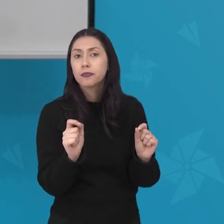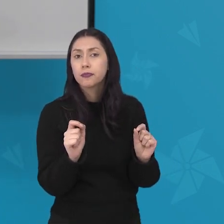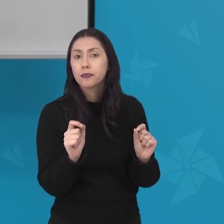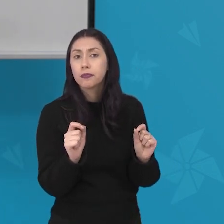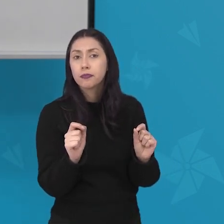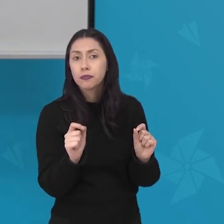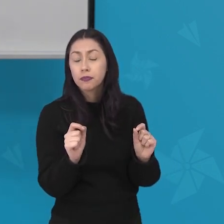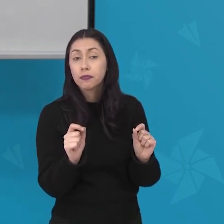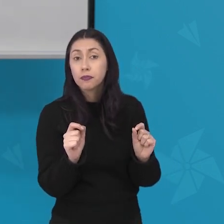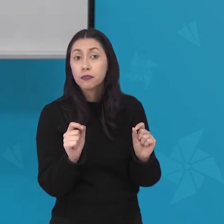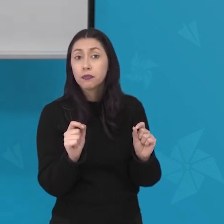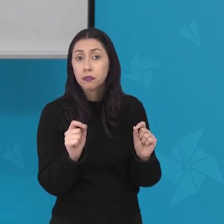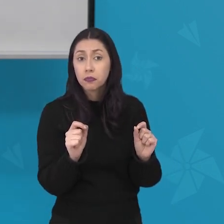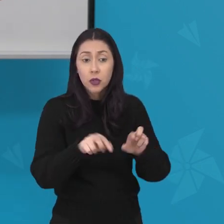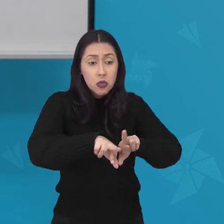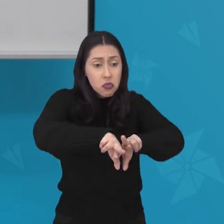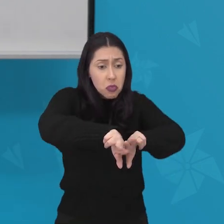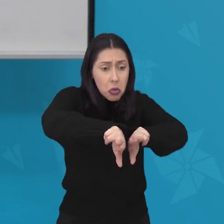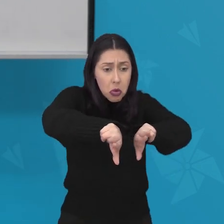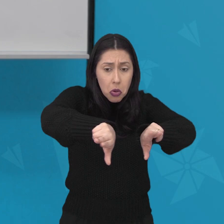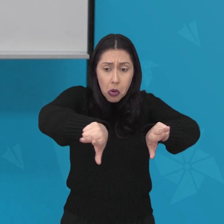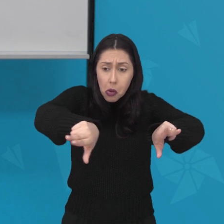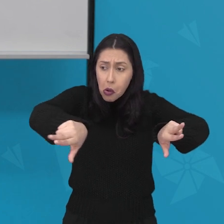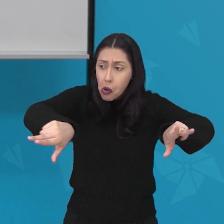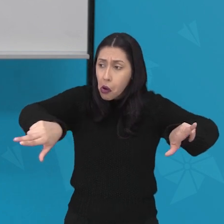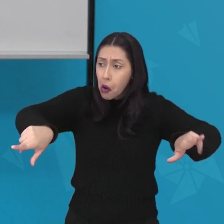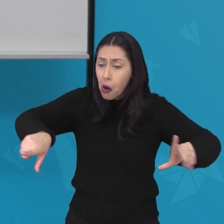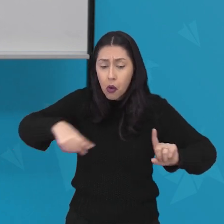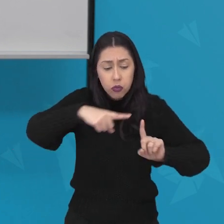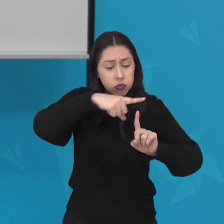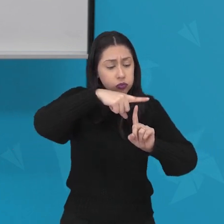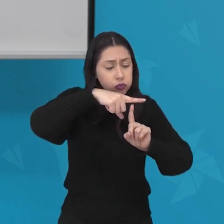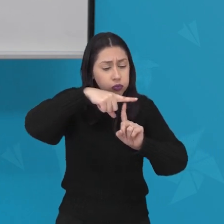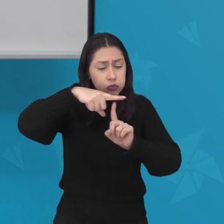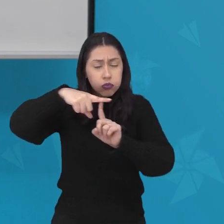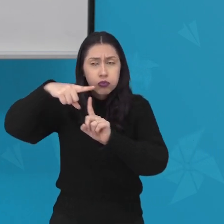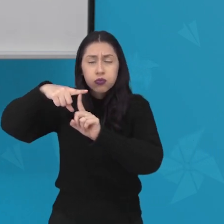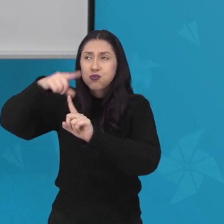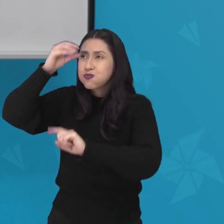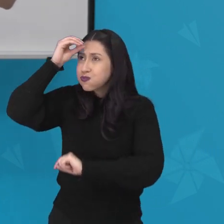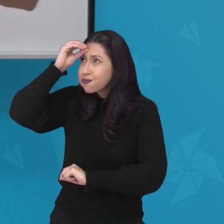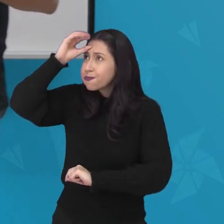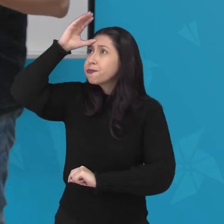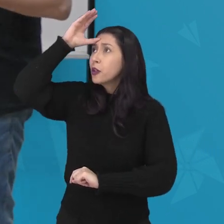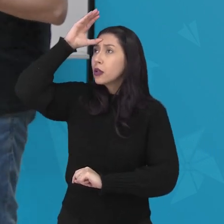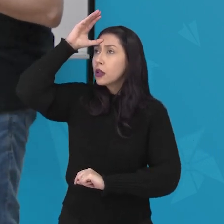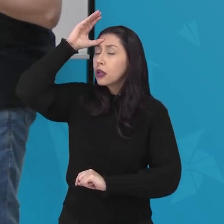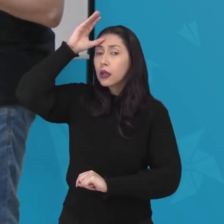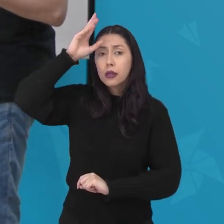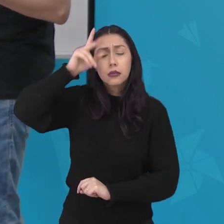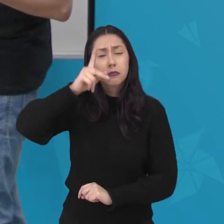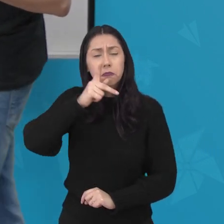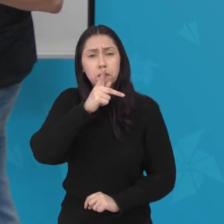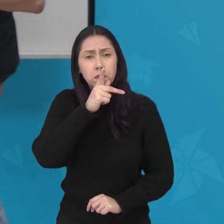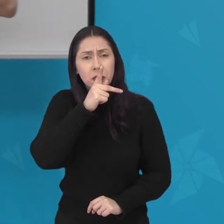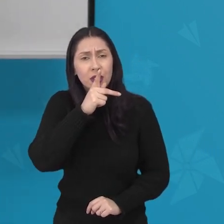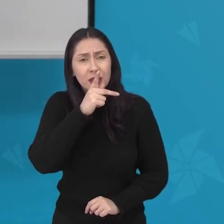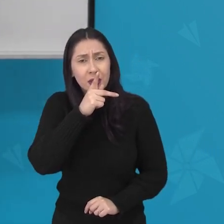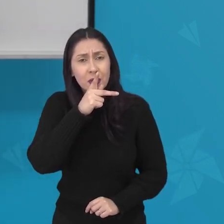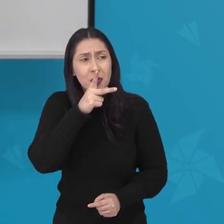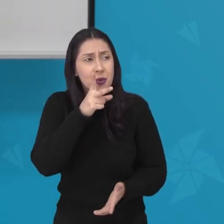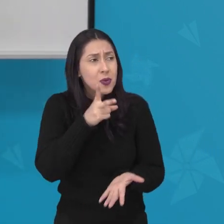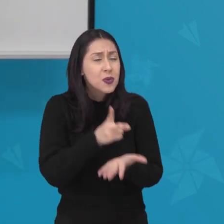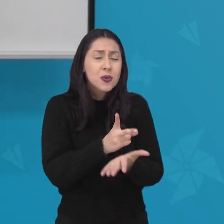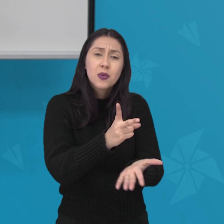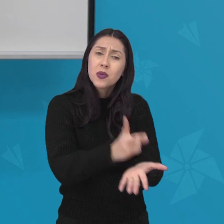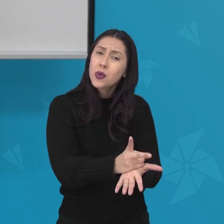é que, com todo esse repertório de saberes, de uma certa forma, a preocupação de Platão com